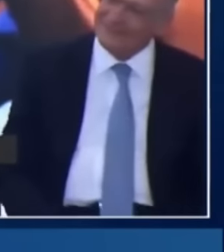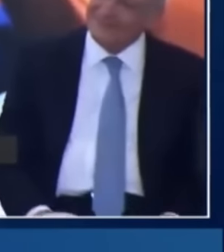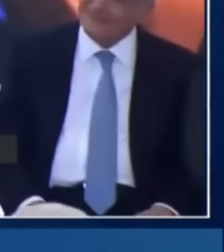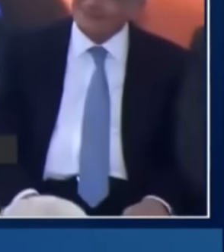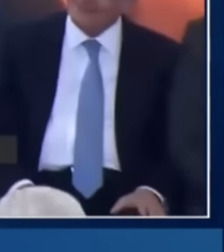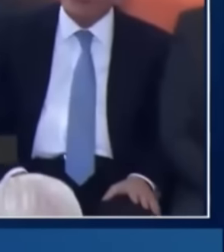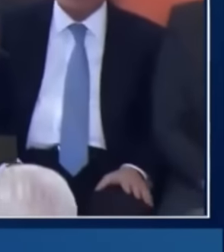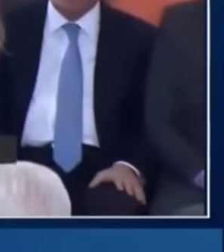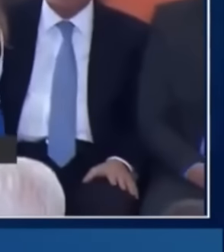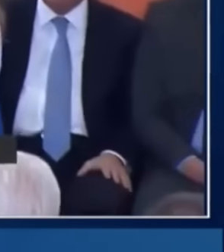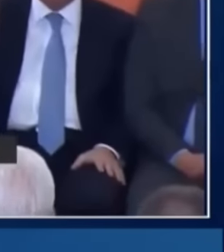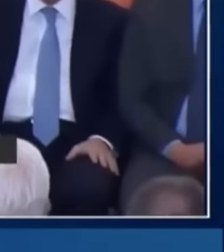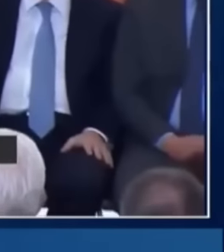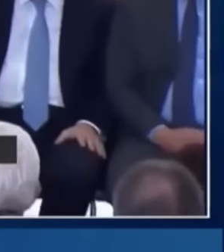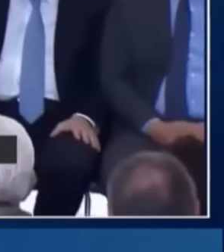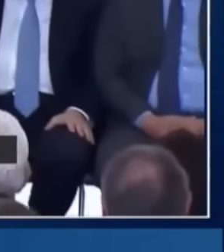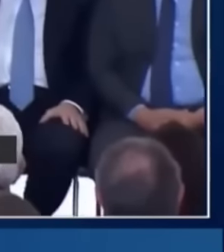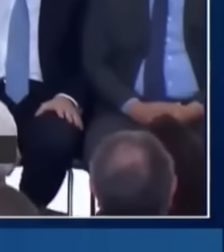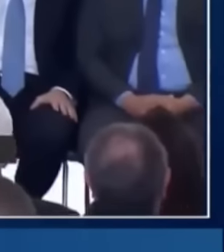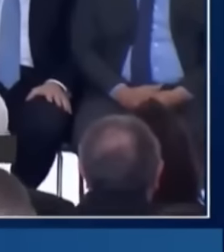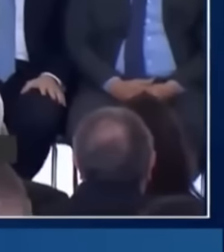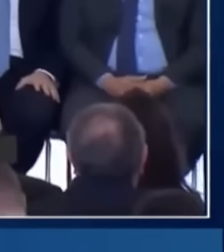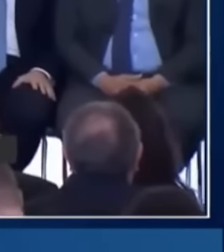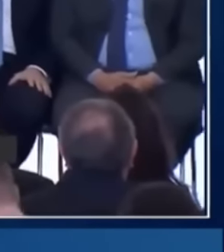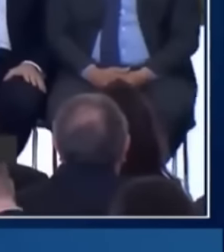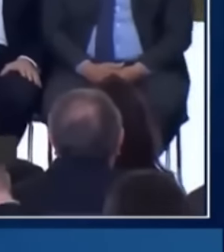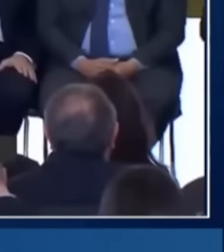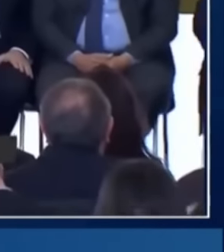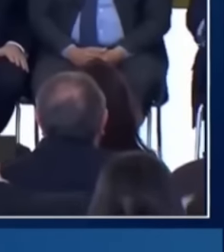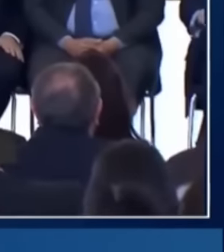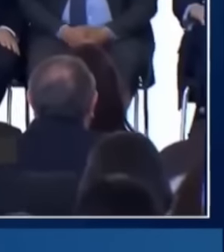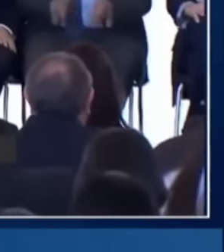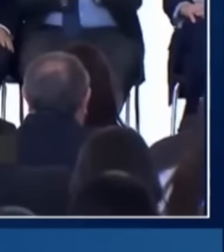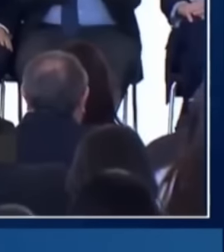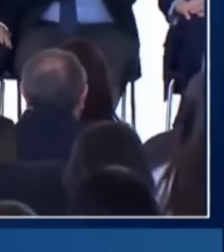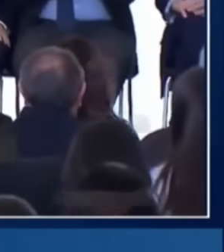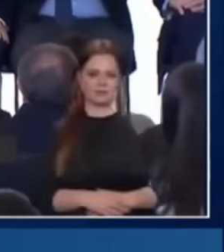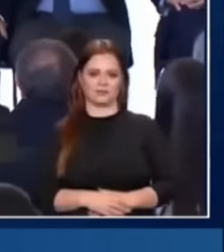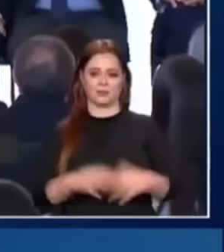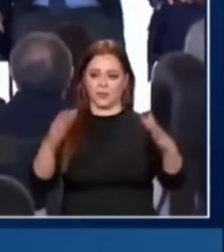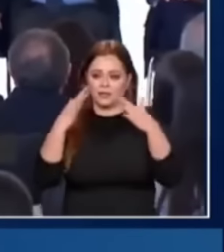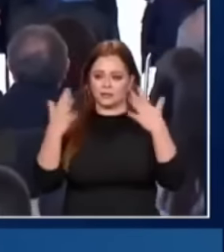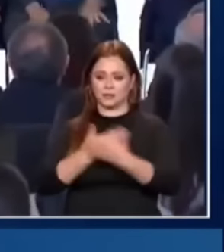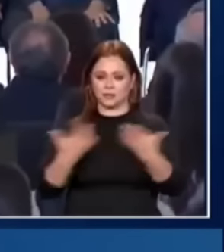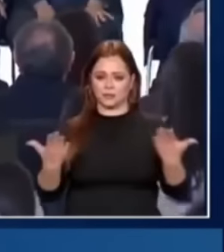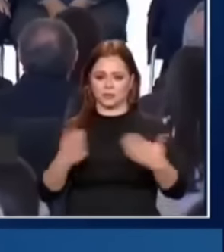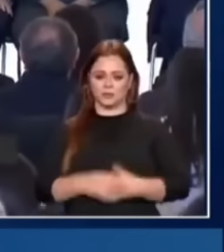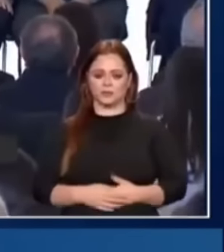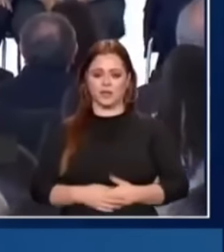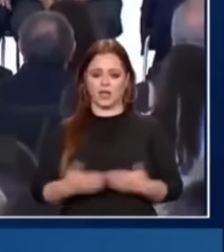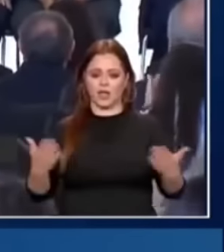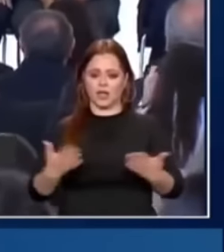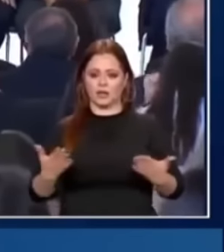da Cultura teve uma dotação recorde. A CAPES começa a reconstruir a sua base de pesquisa. A UNILA, a Universidade da